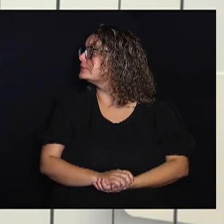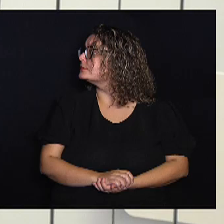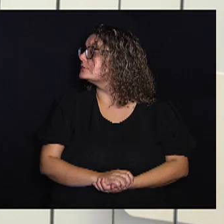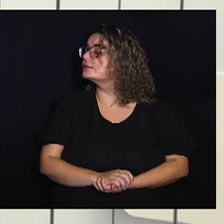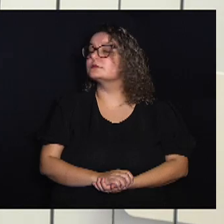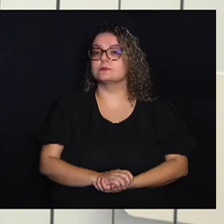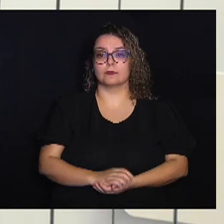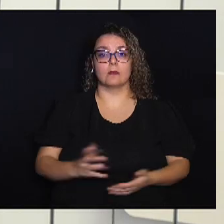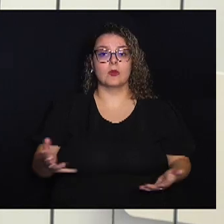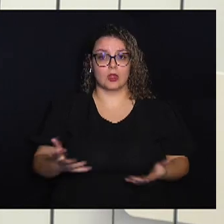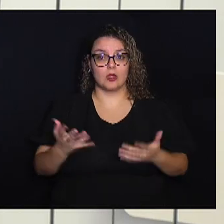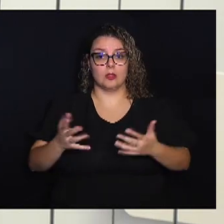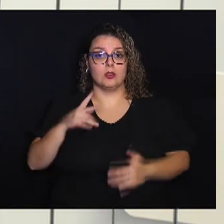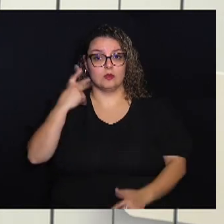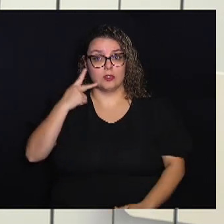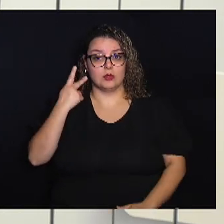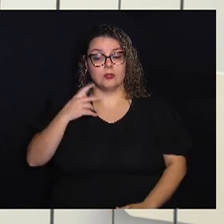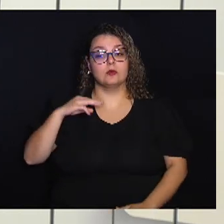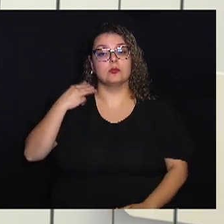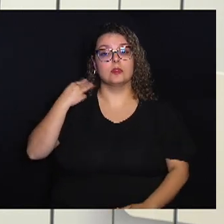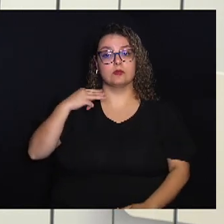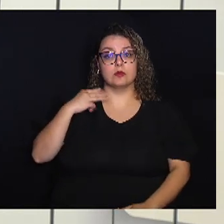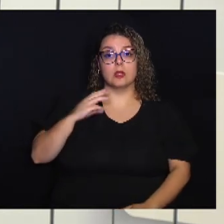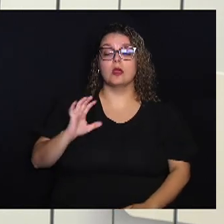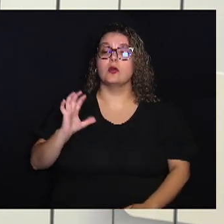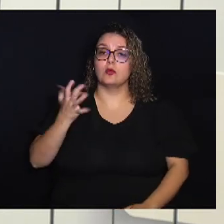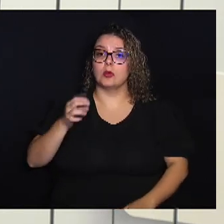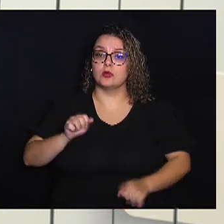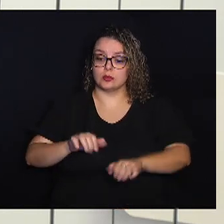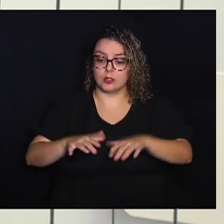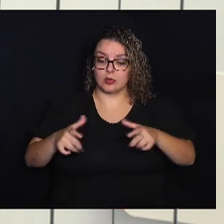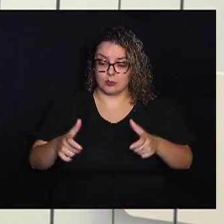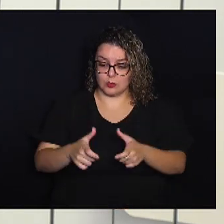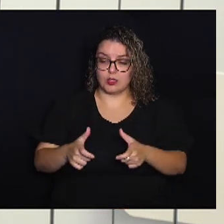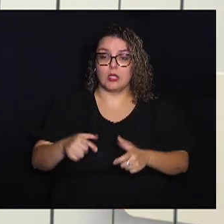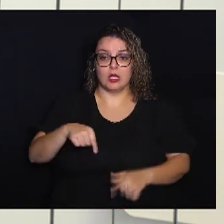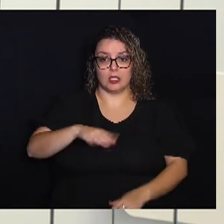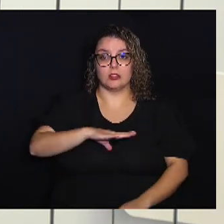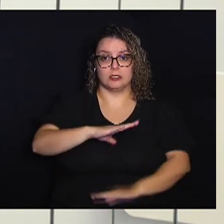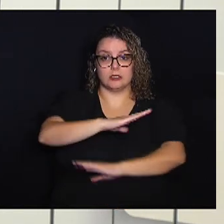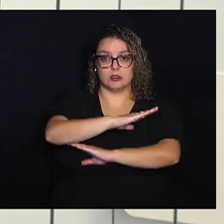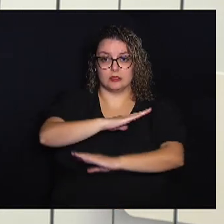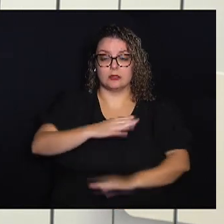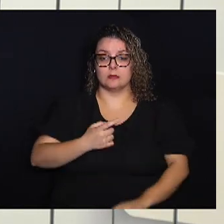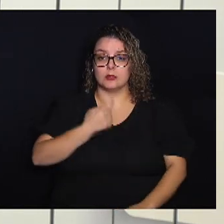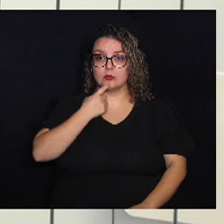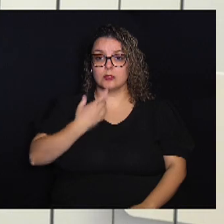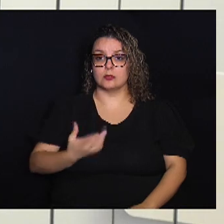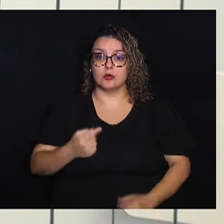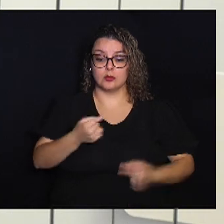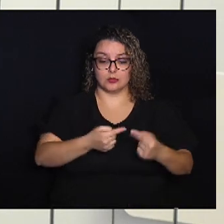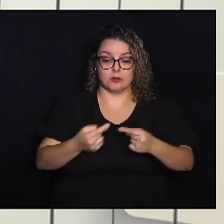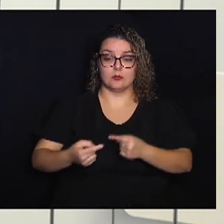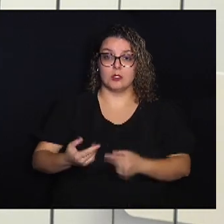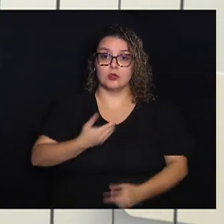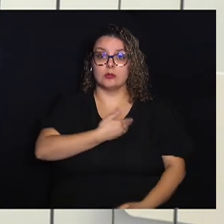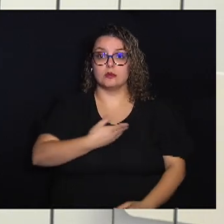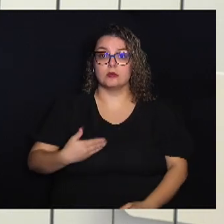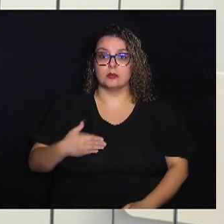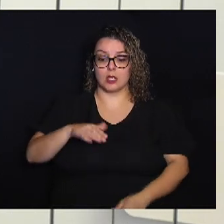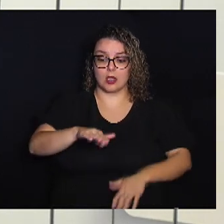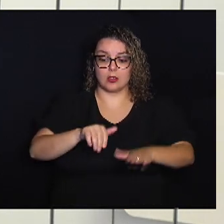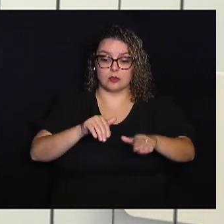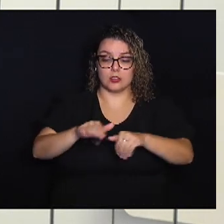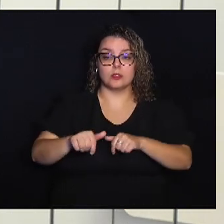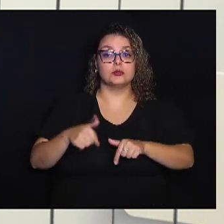Por iniciativa da vereadora Mariana Conte, aconteceu no plenarinho aqui da Câmara Municipal um debate público sobre a convocação